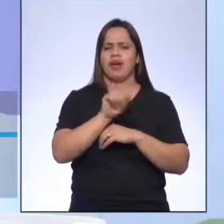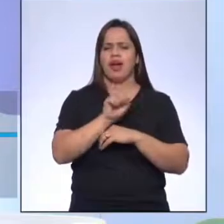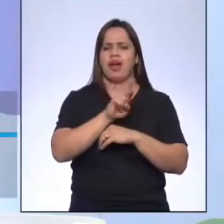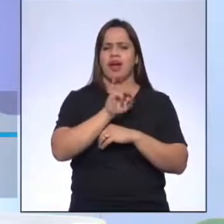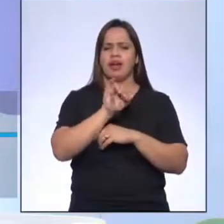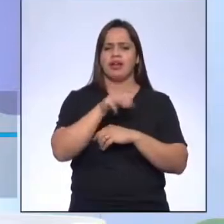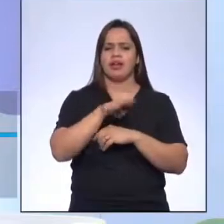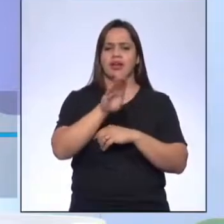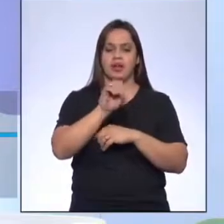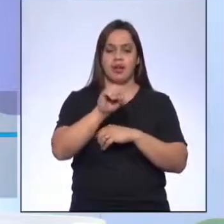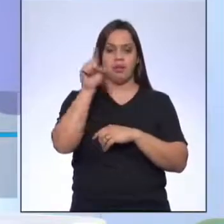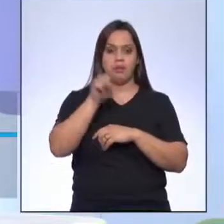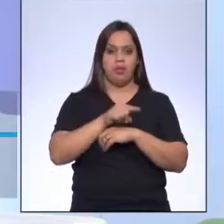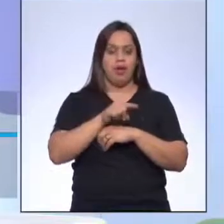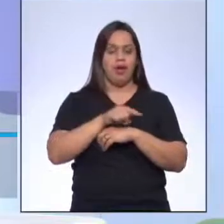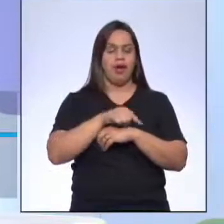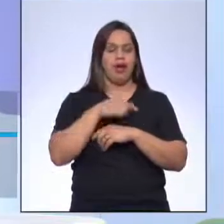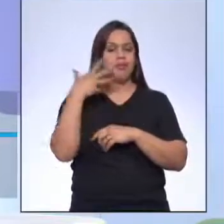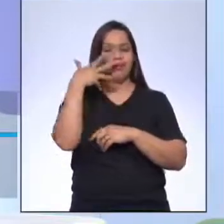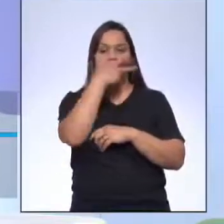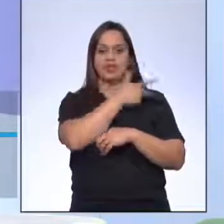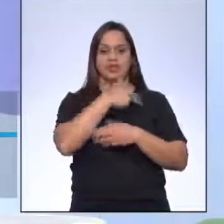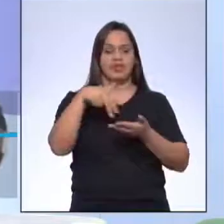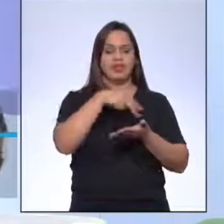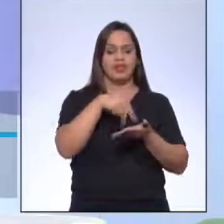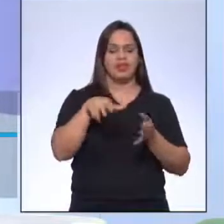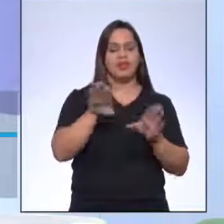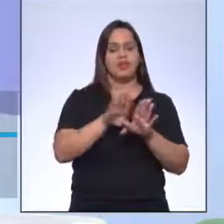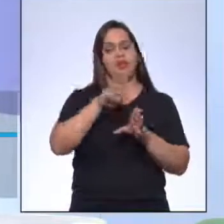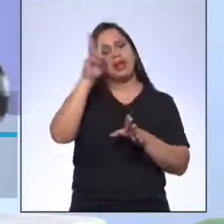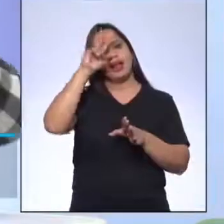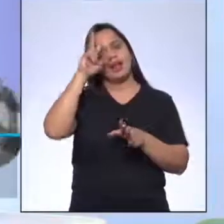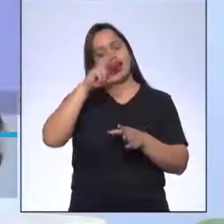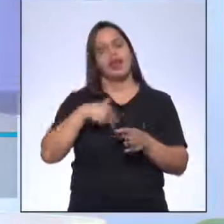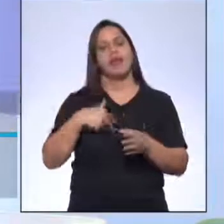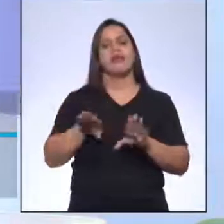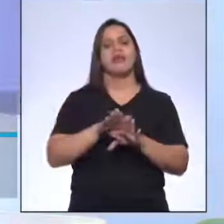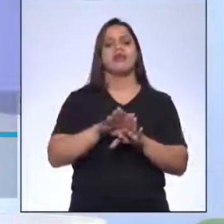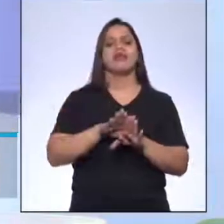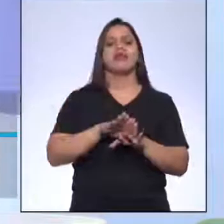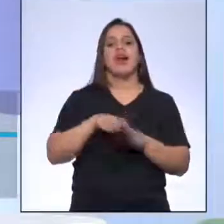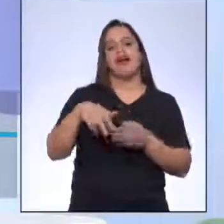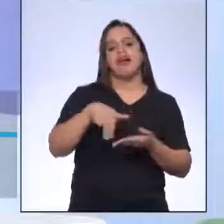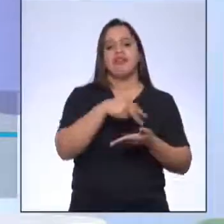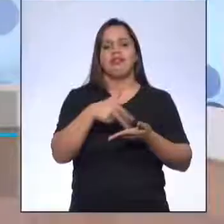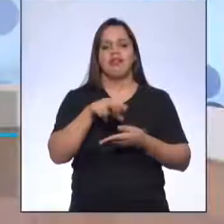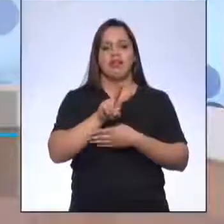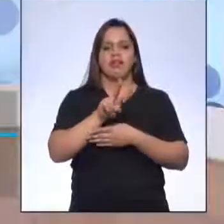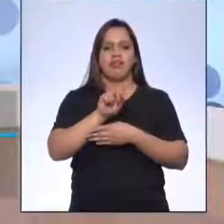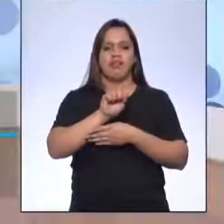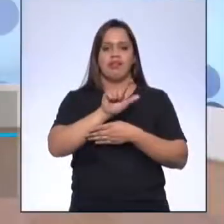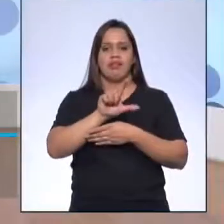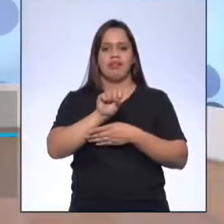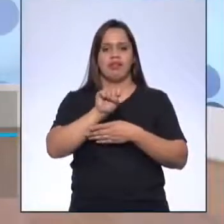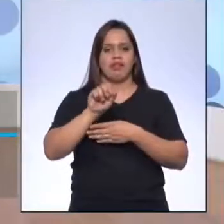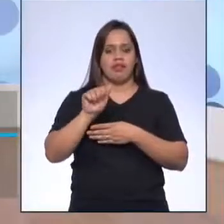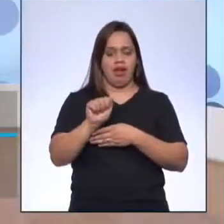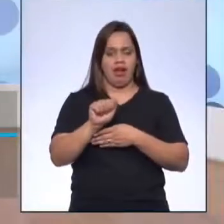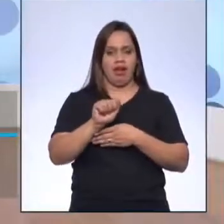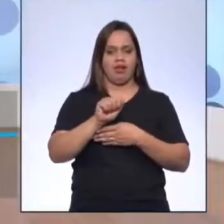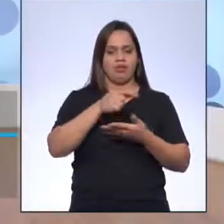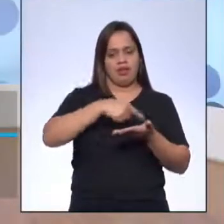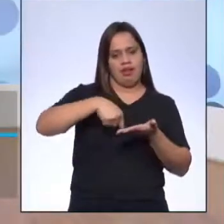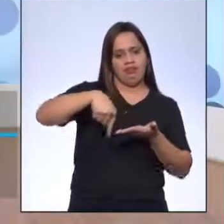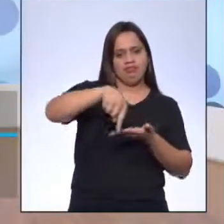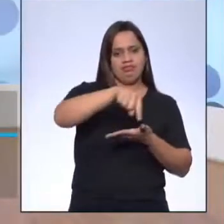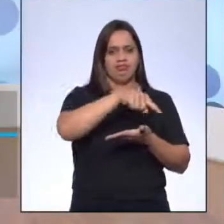dançado, lembra muito, né, a questão do valsado mesmo, né, a questão dos movimentos circulares, da valsa, enfim. Eu ficaria aí com o indígena, o